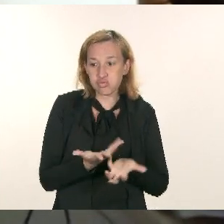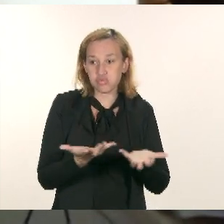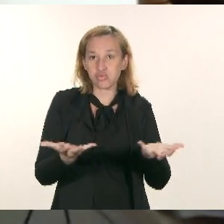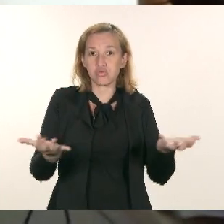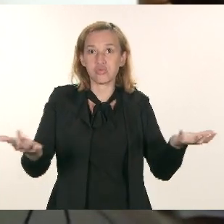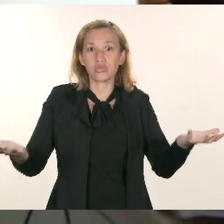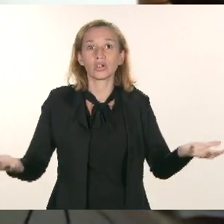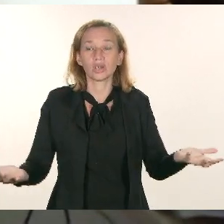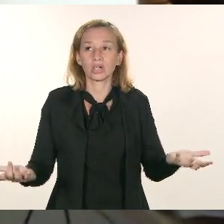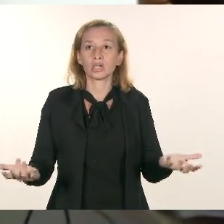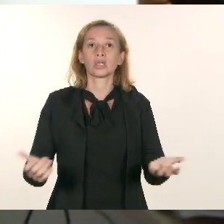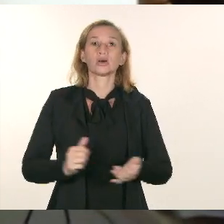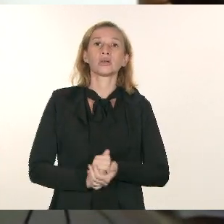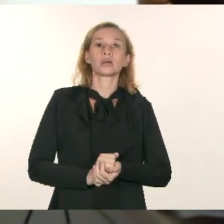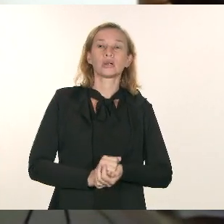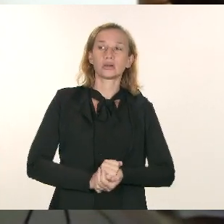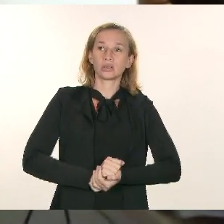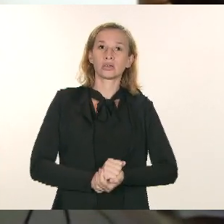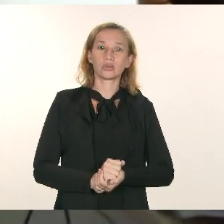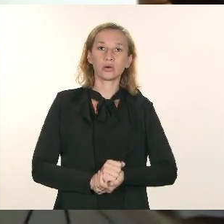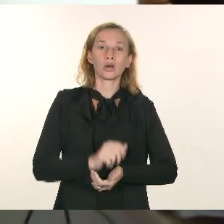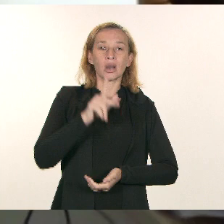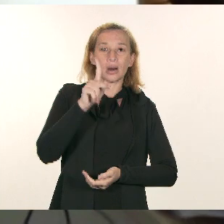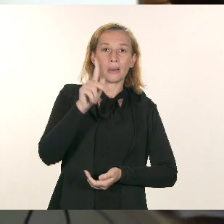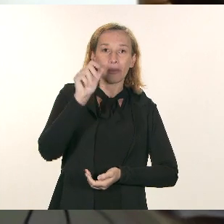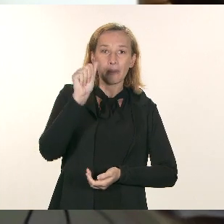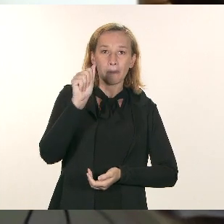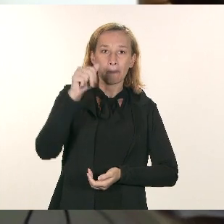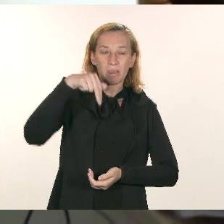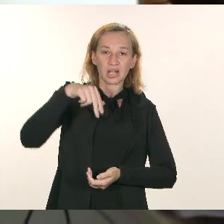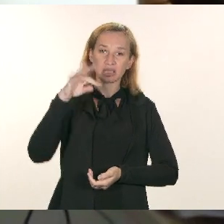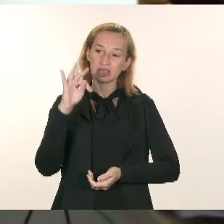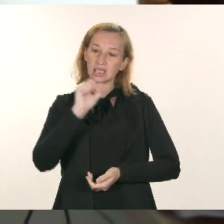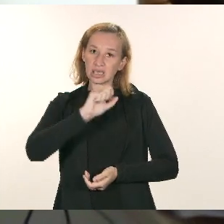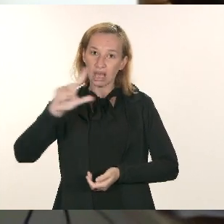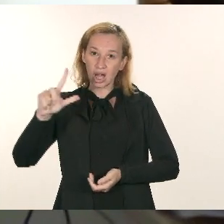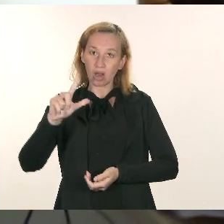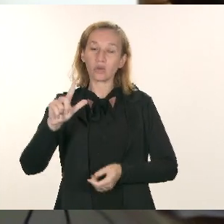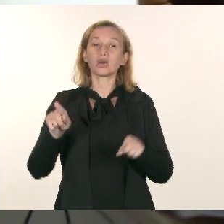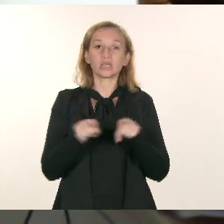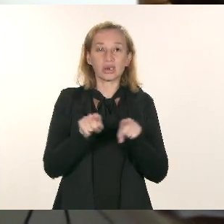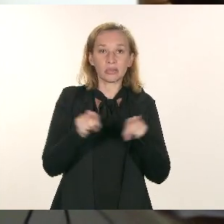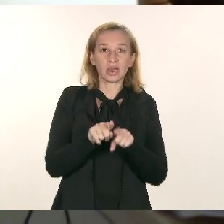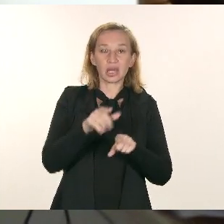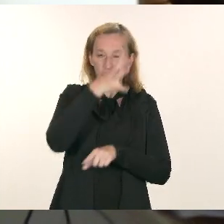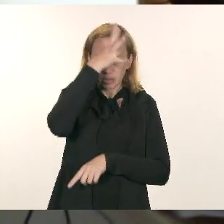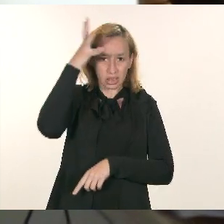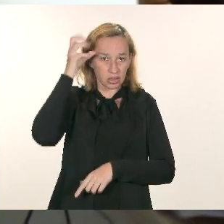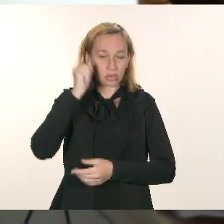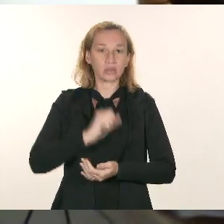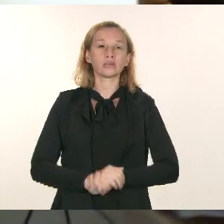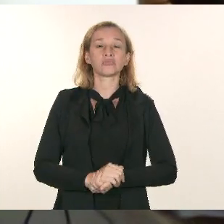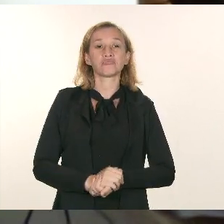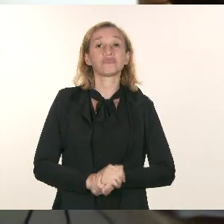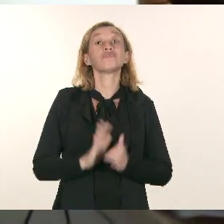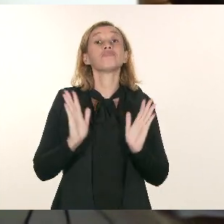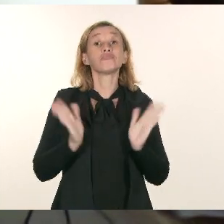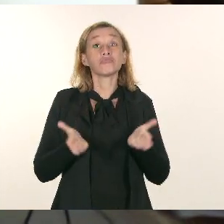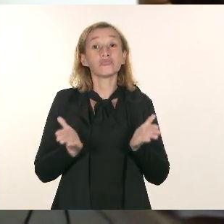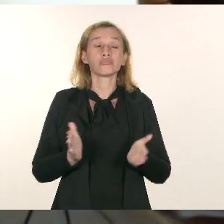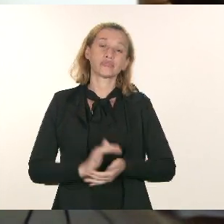devastadores, tanto no Pantanal quanto na região amazônica. E